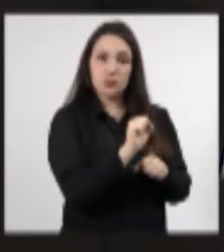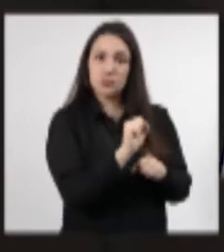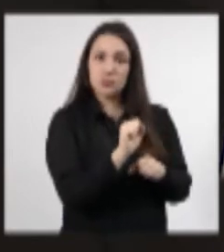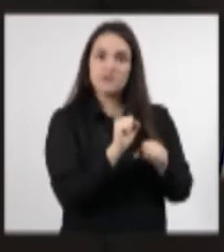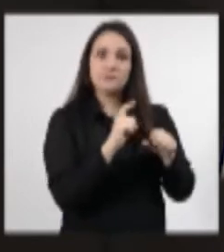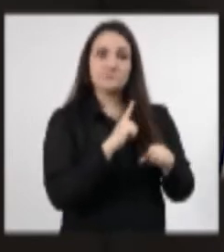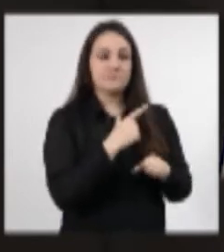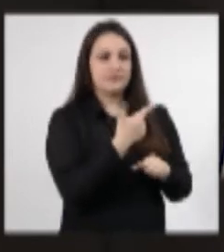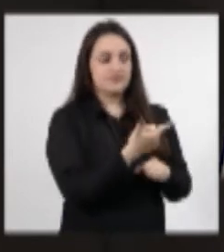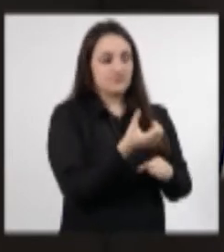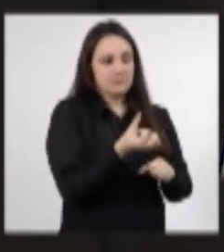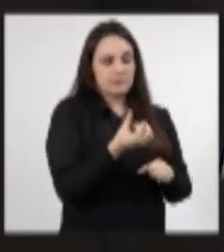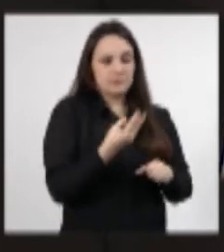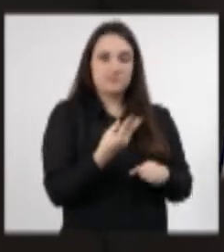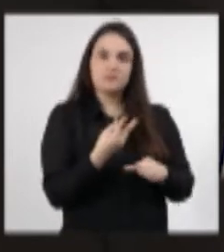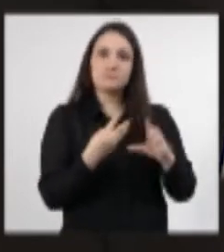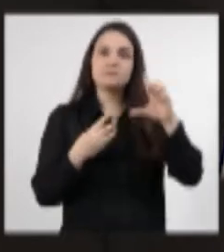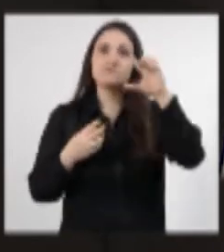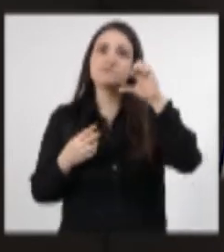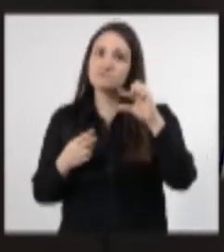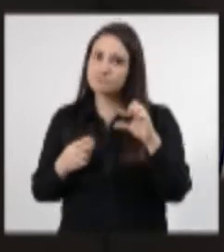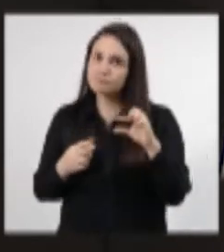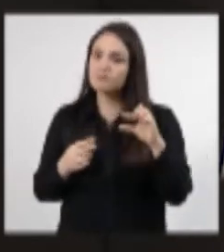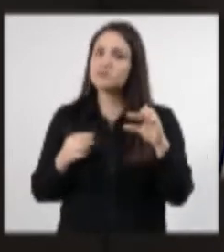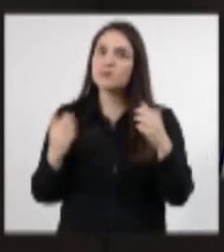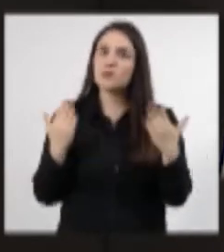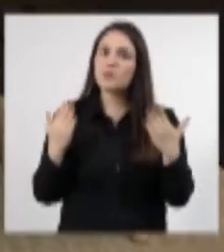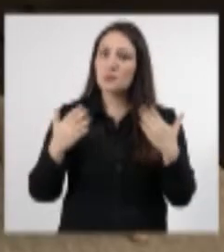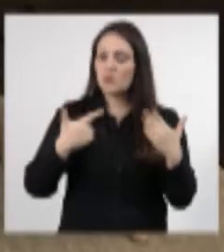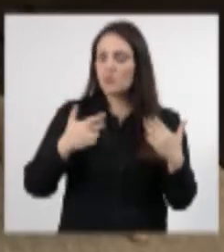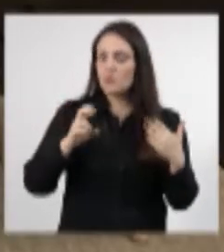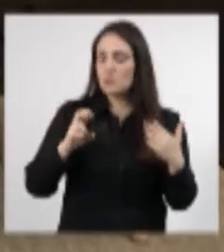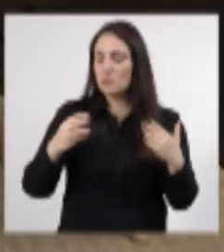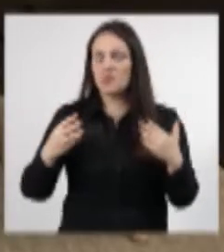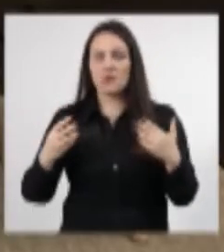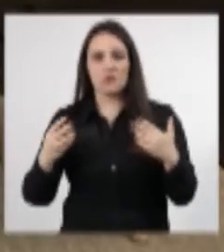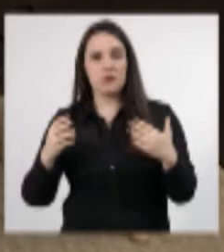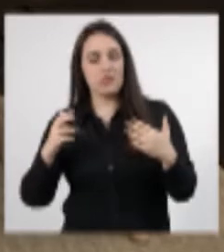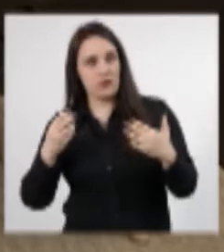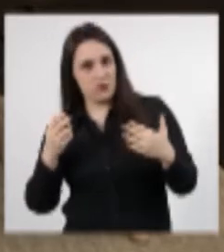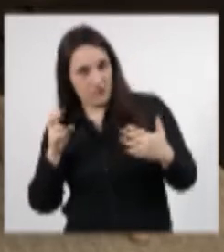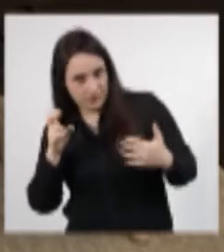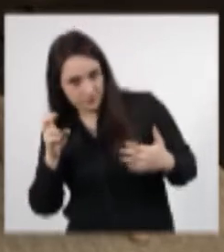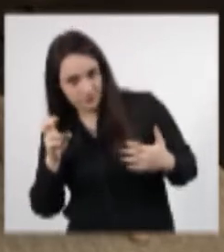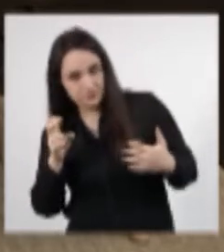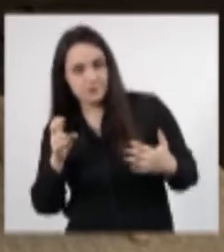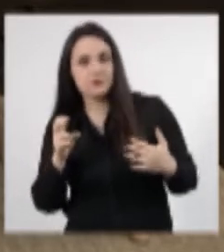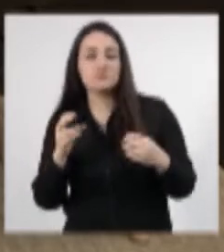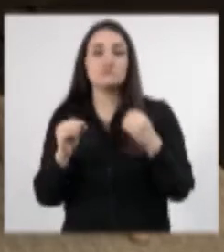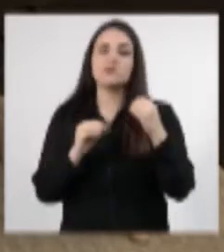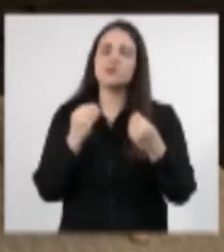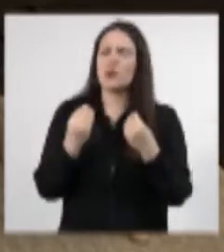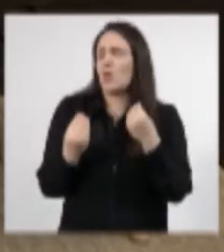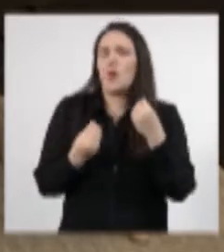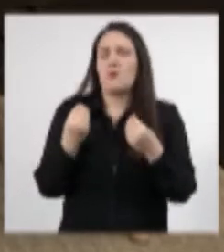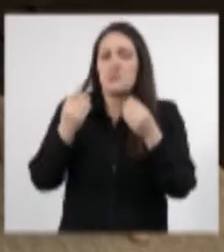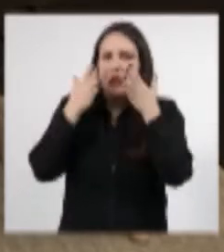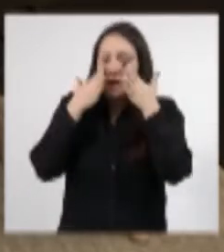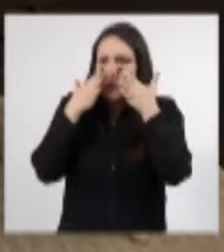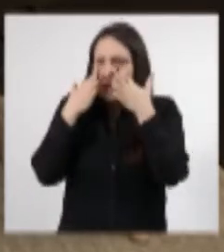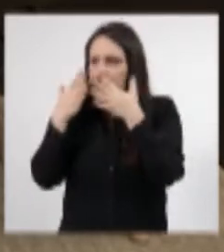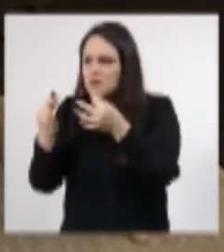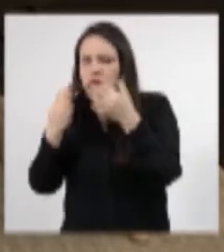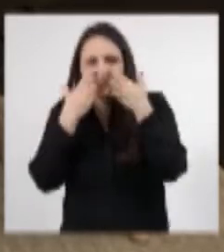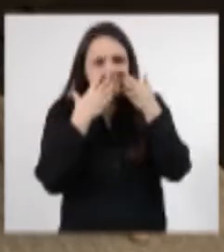de 263. Então, naturalmente, houve a redução. No entanto, por que da necessidade desse